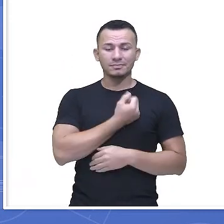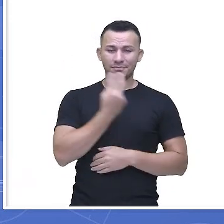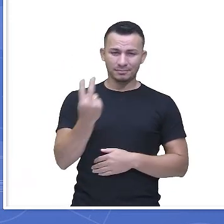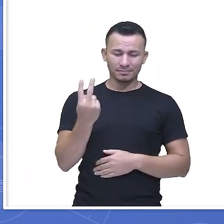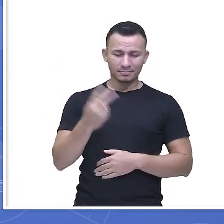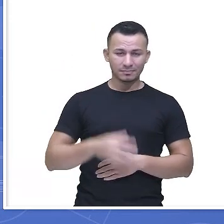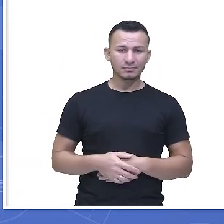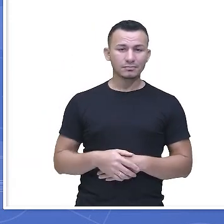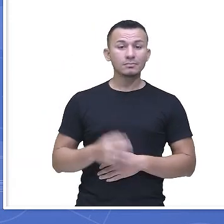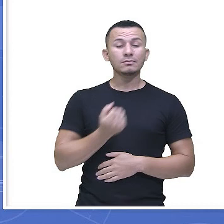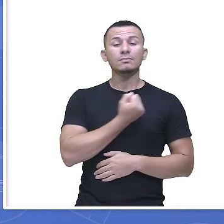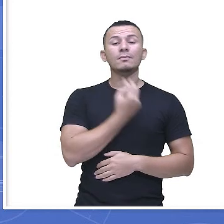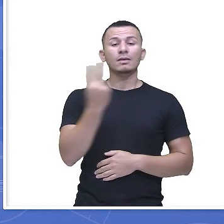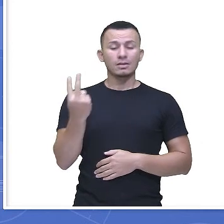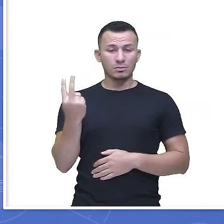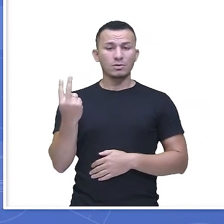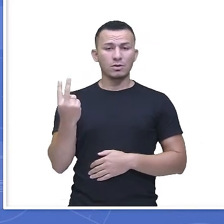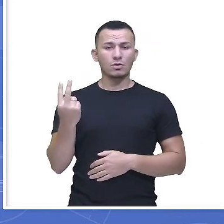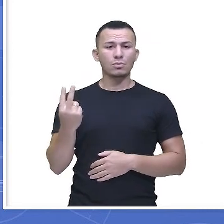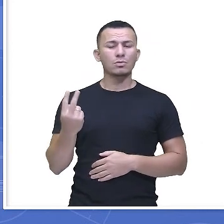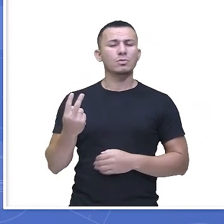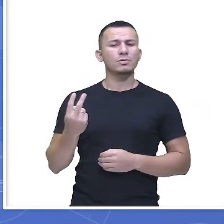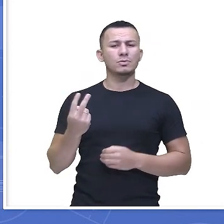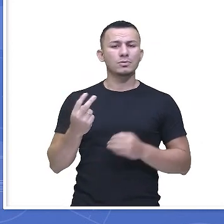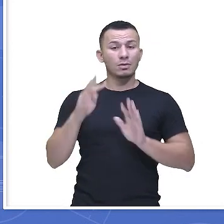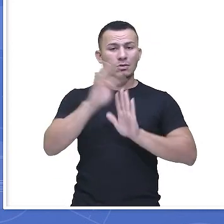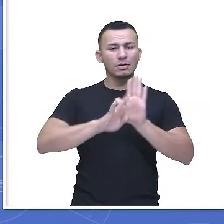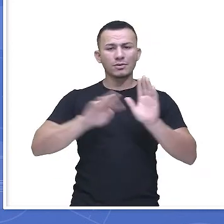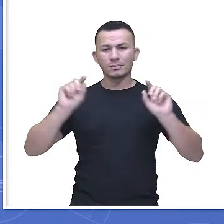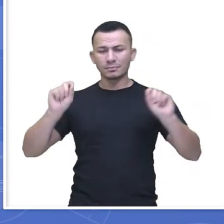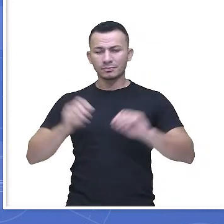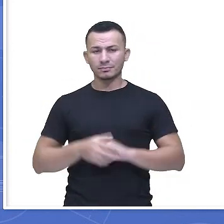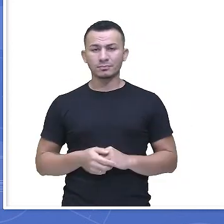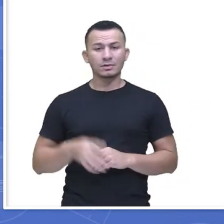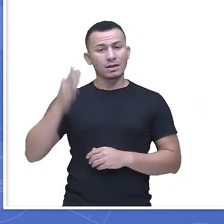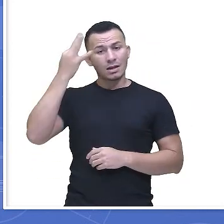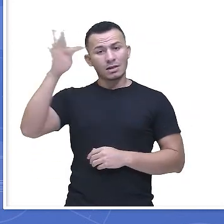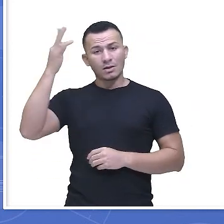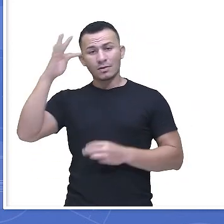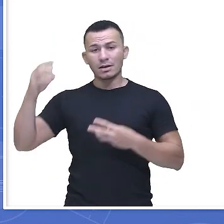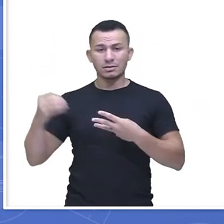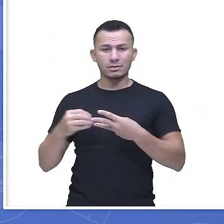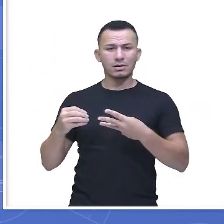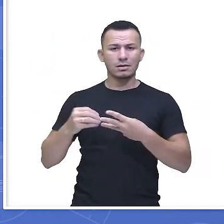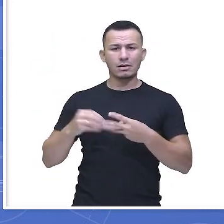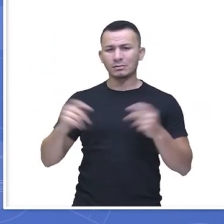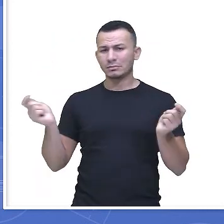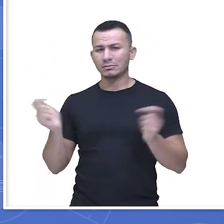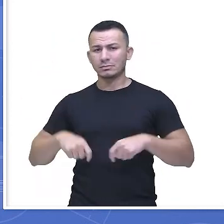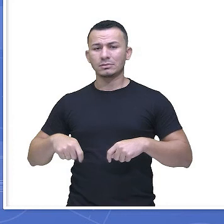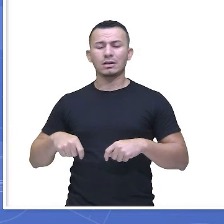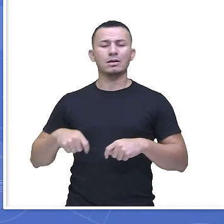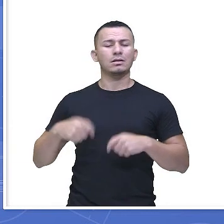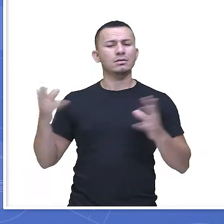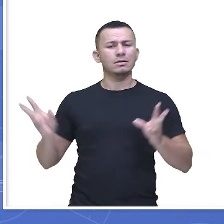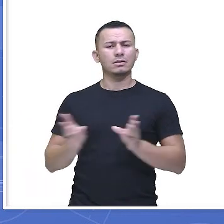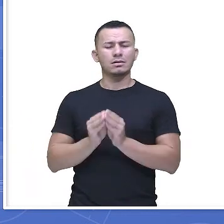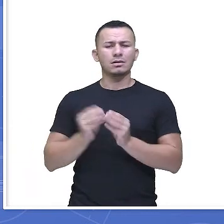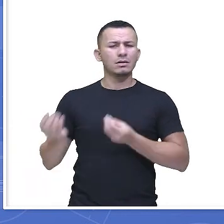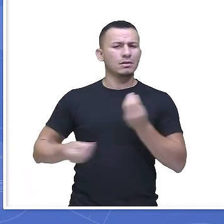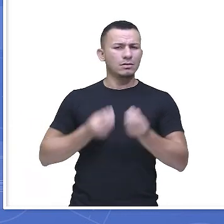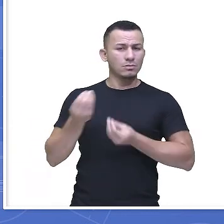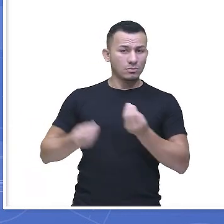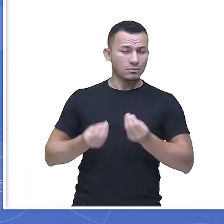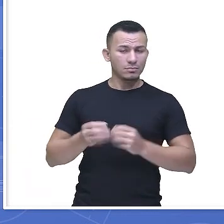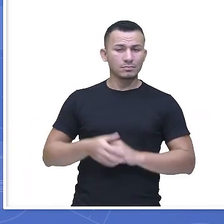Na questão 2, o enunciado é o seguinte: a teoria celular pode ser resumida